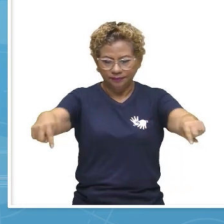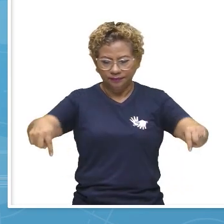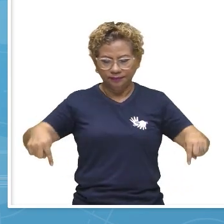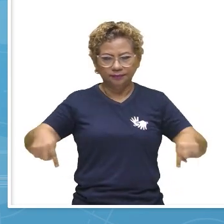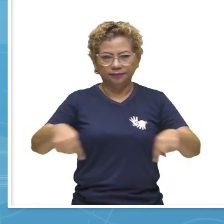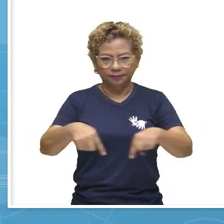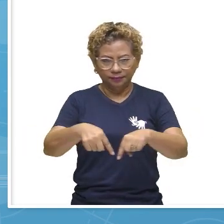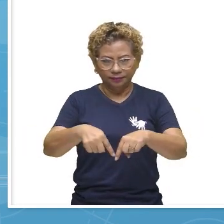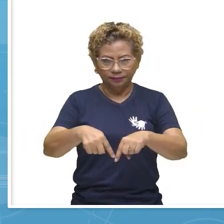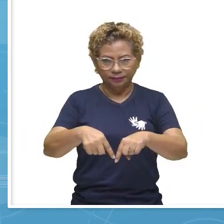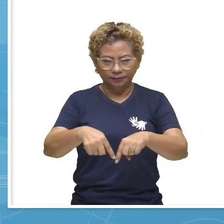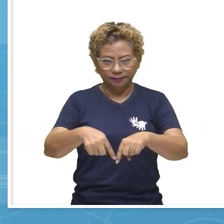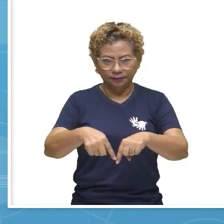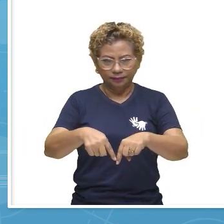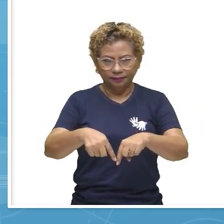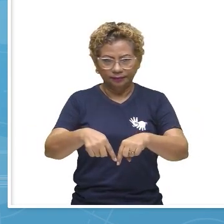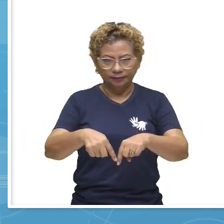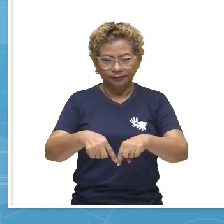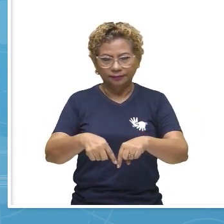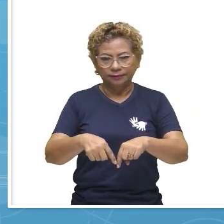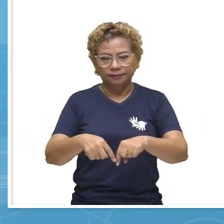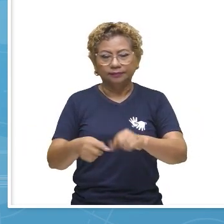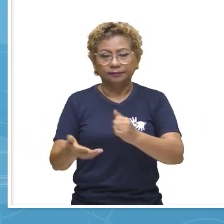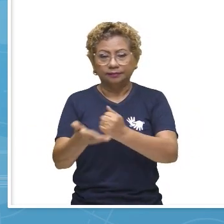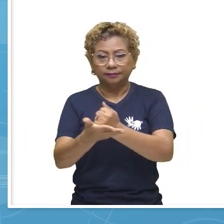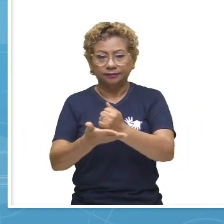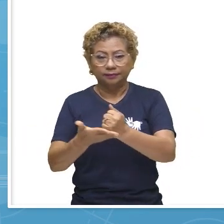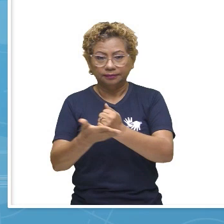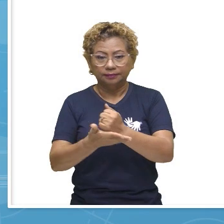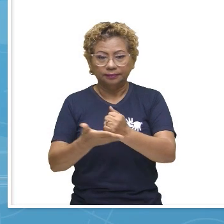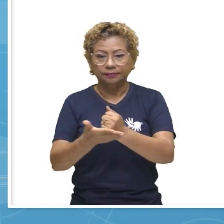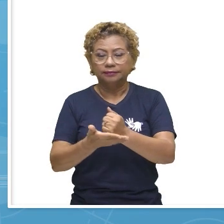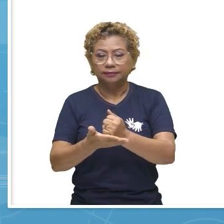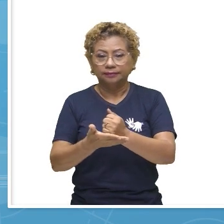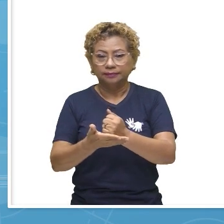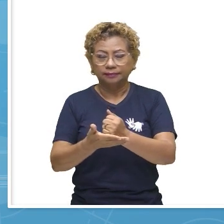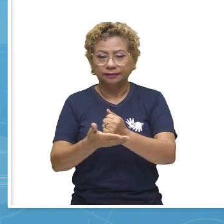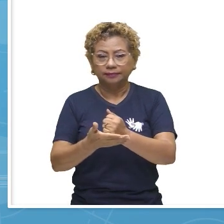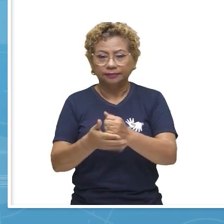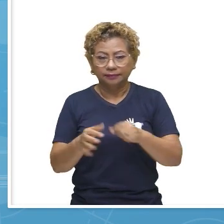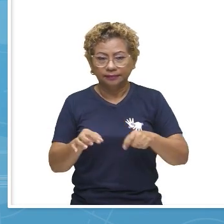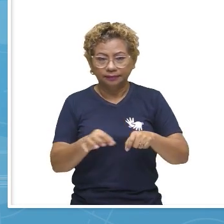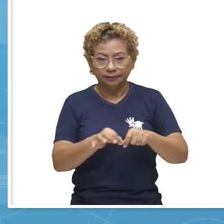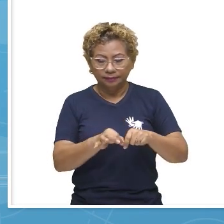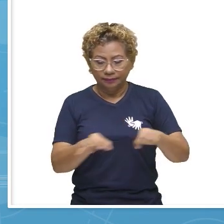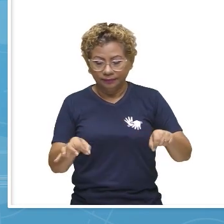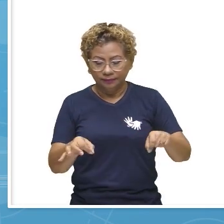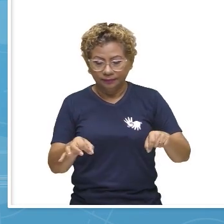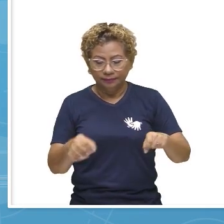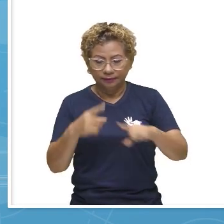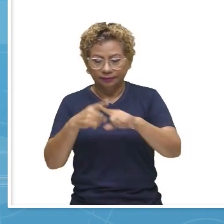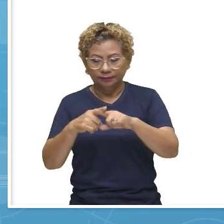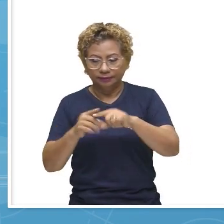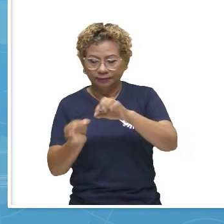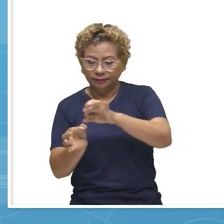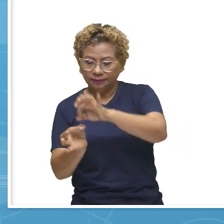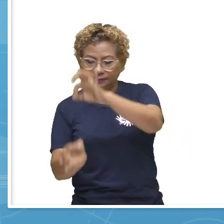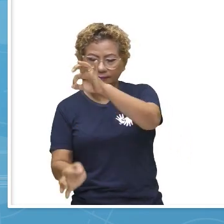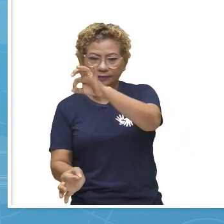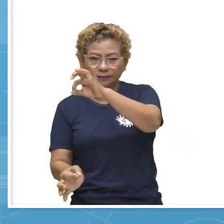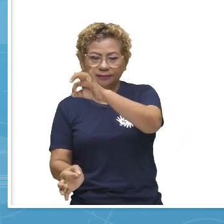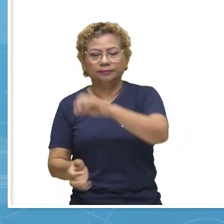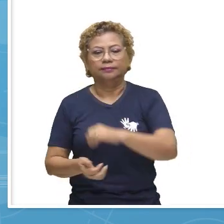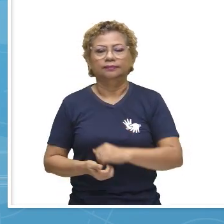é a medida da minha base, né? Essa medida aqui, vezes essa medida aqui da minha altura,